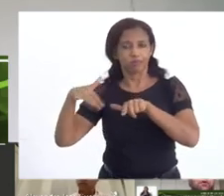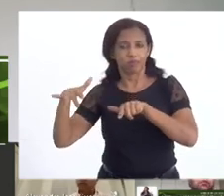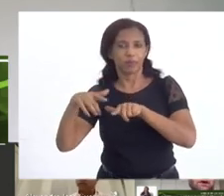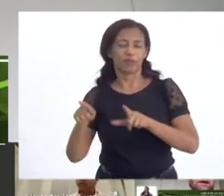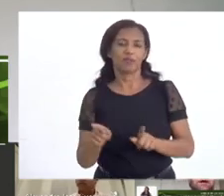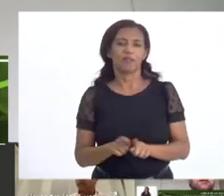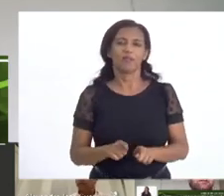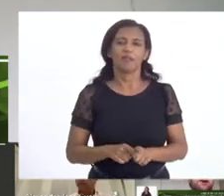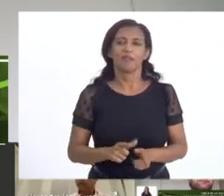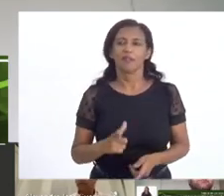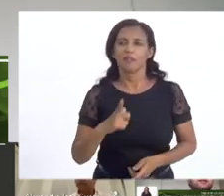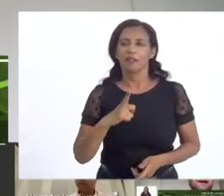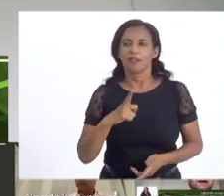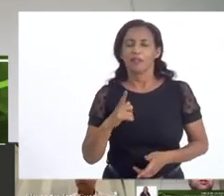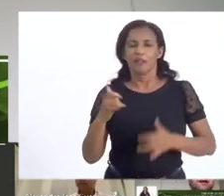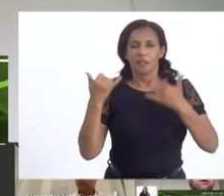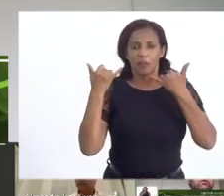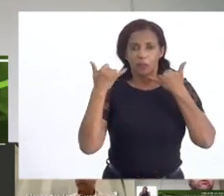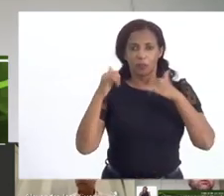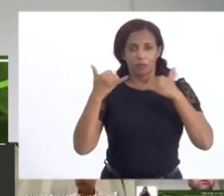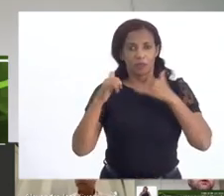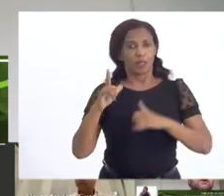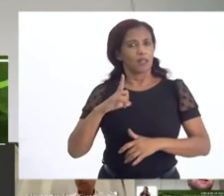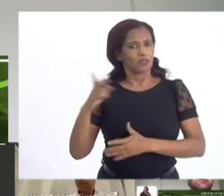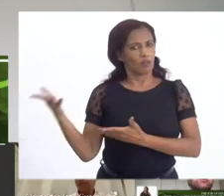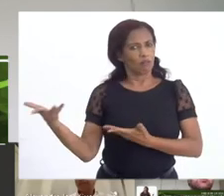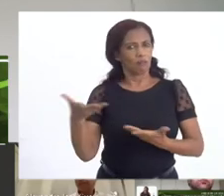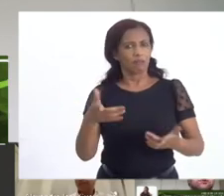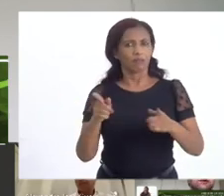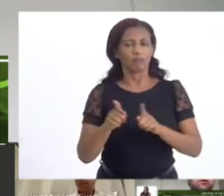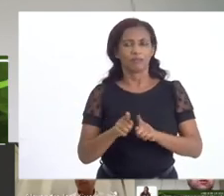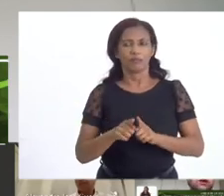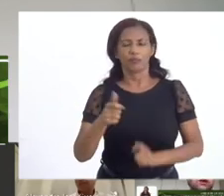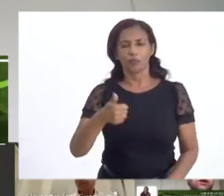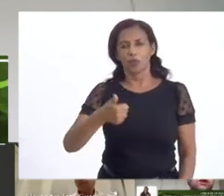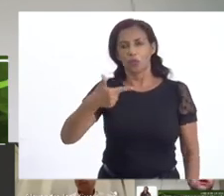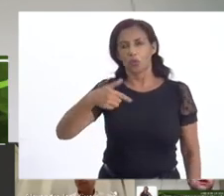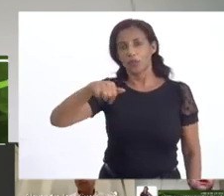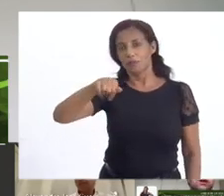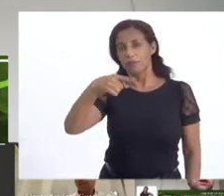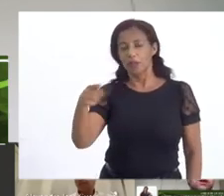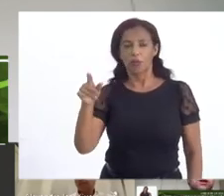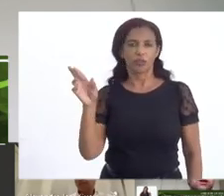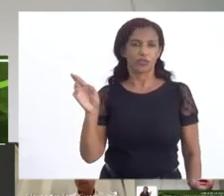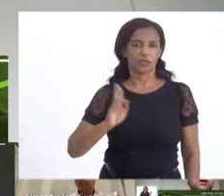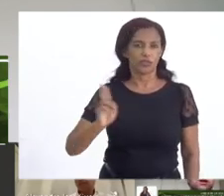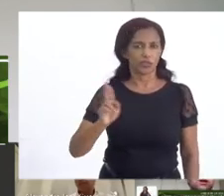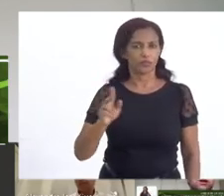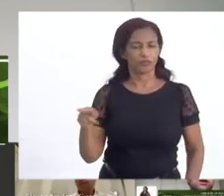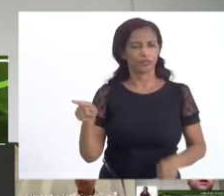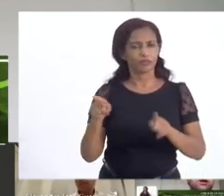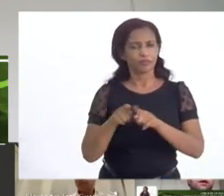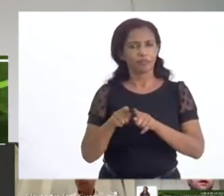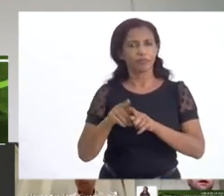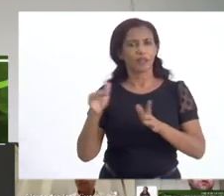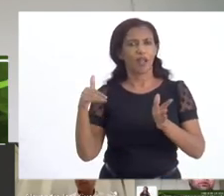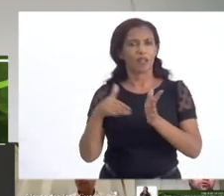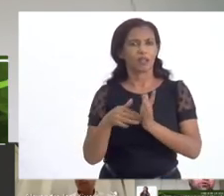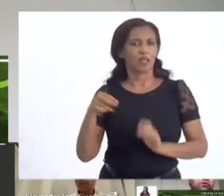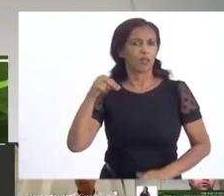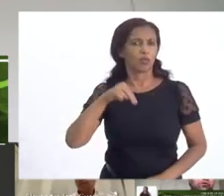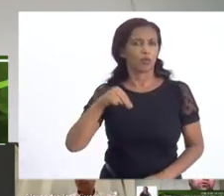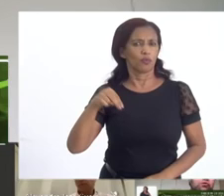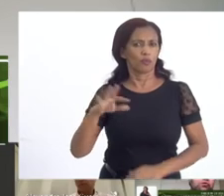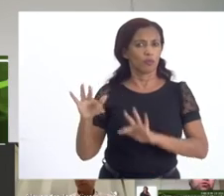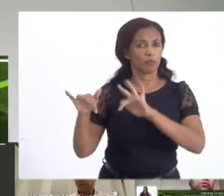também uma grande campanha publicitária que já está em curso, da ordem de 12 milhões de reais, que vai ficar até o final de novembro, não